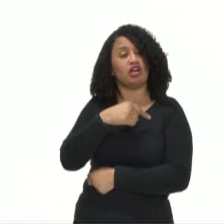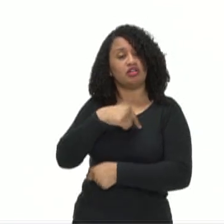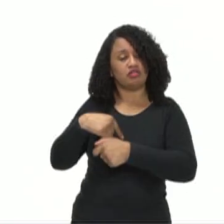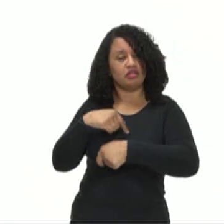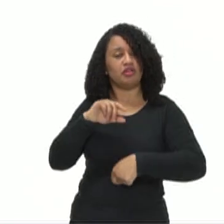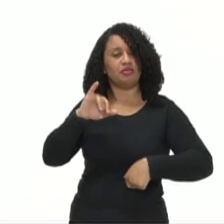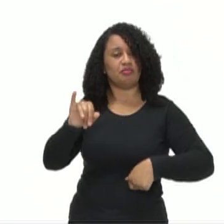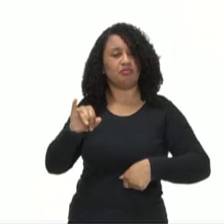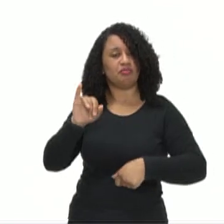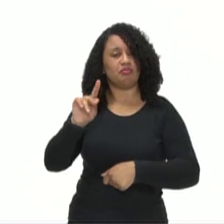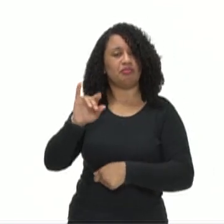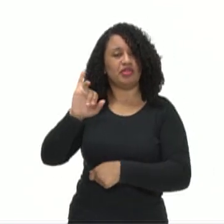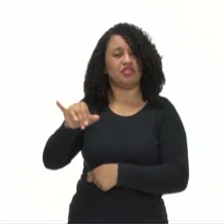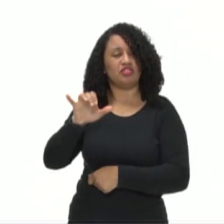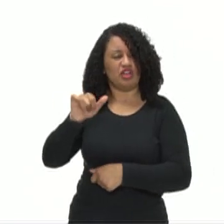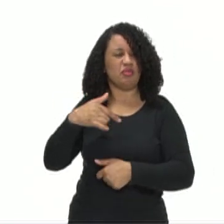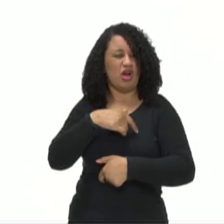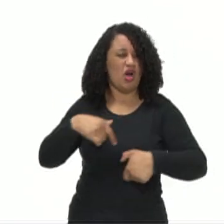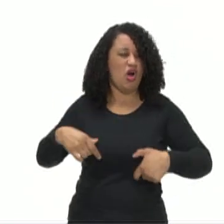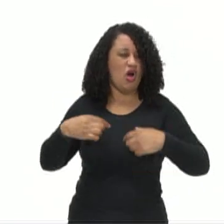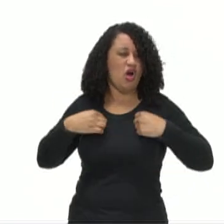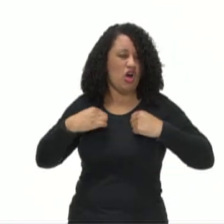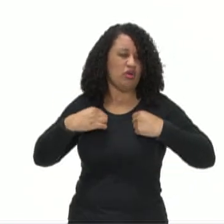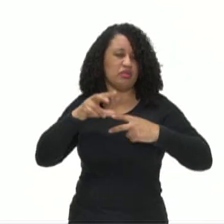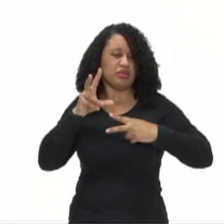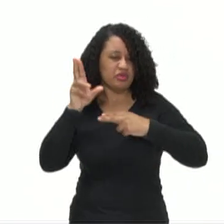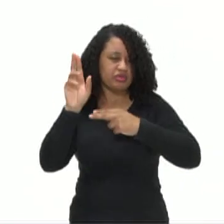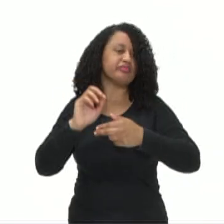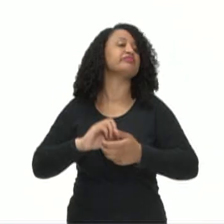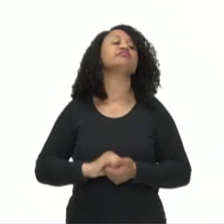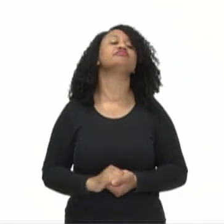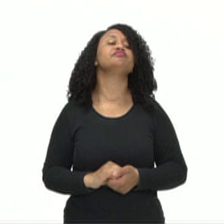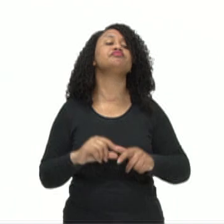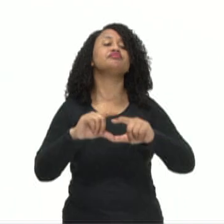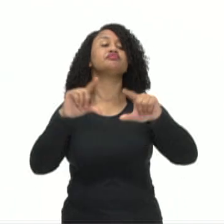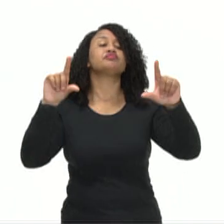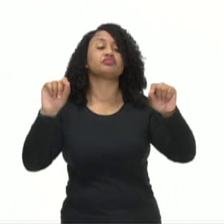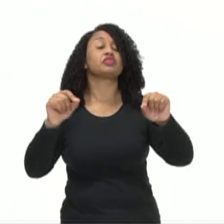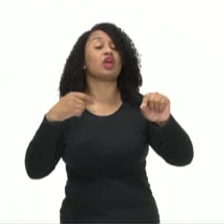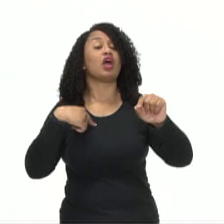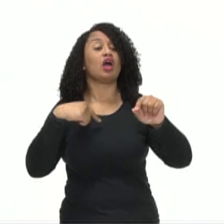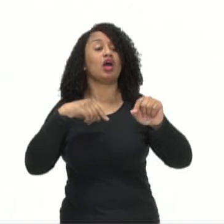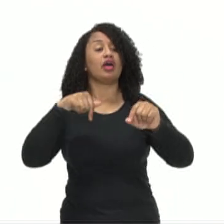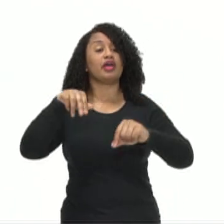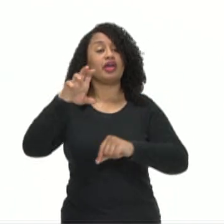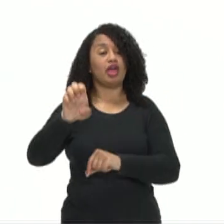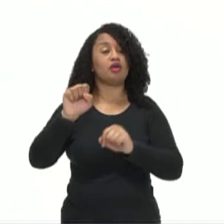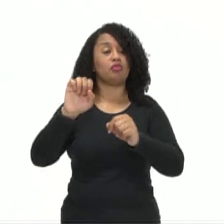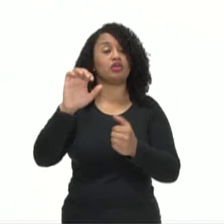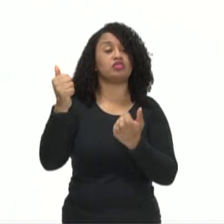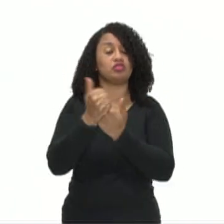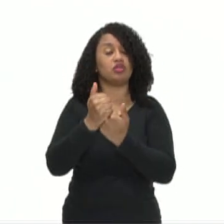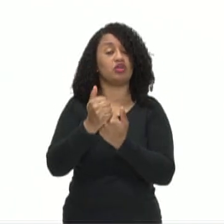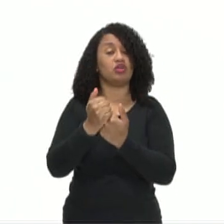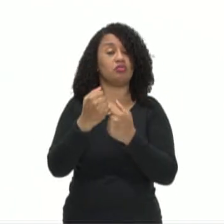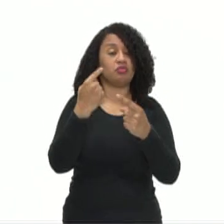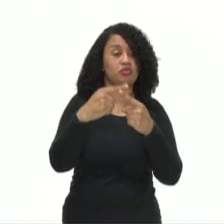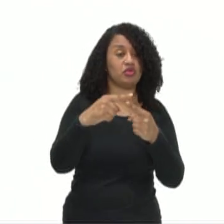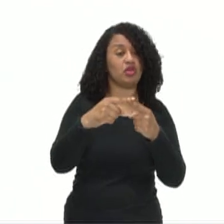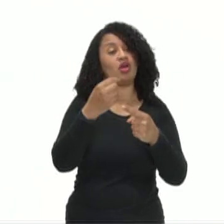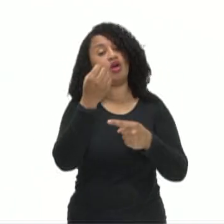de pijama. Nesse período, a conjunção que pode ser substituída por porque ou